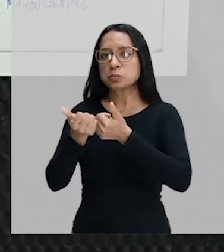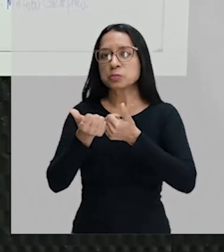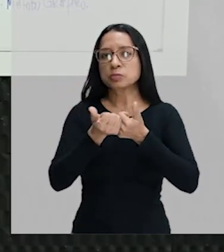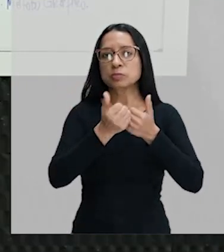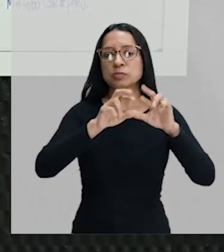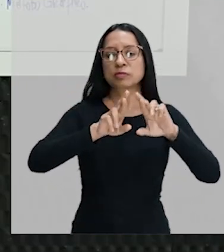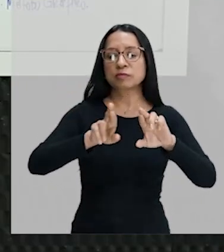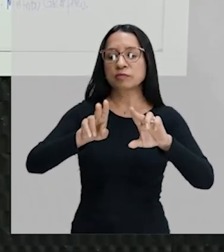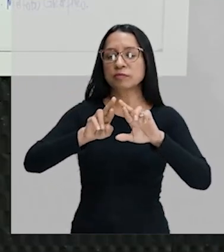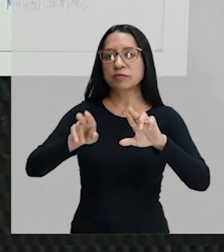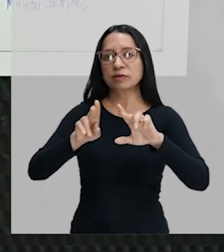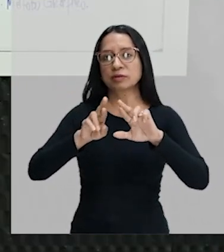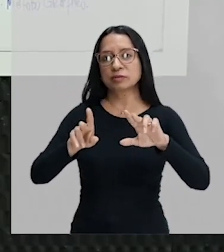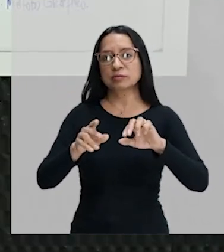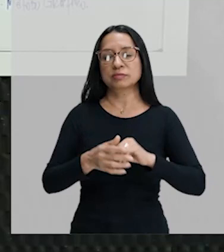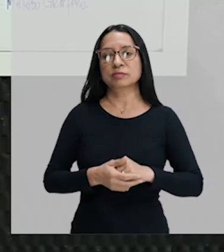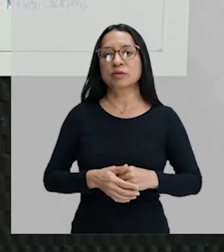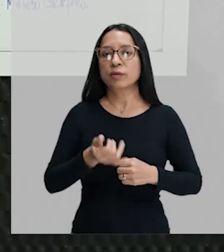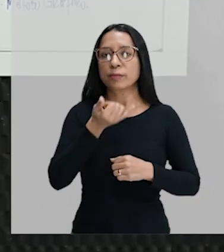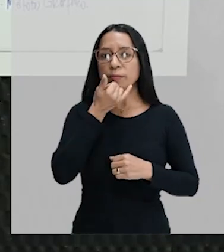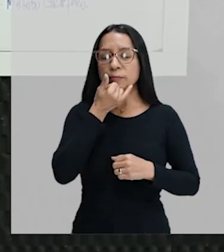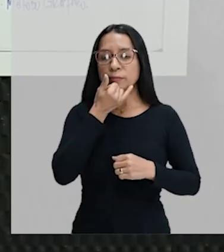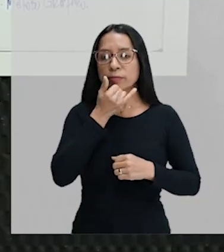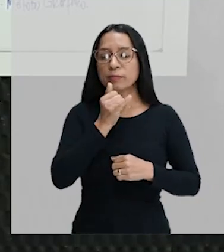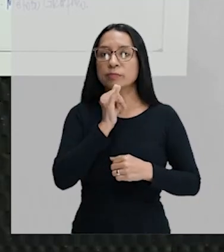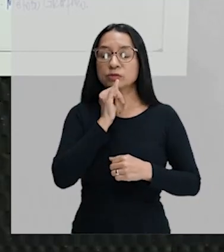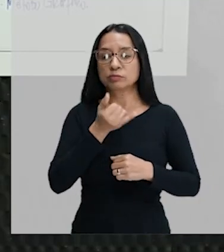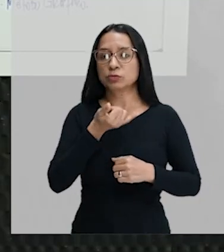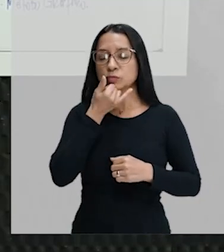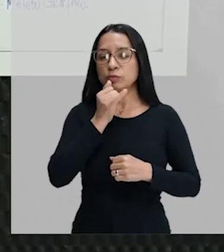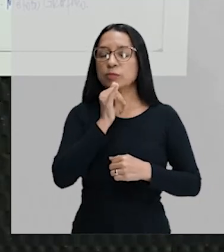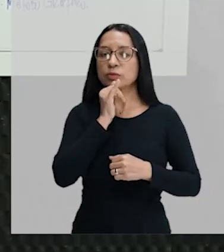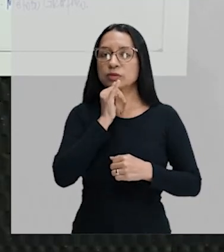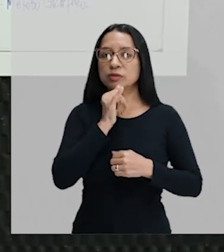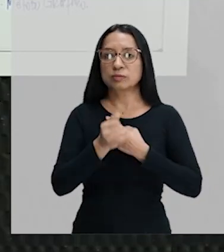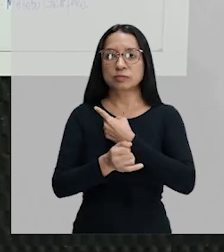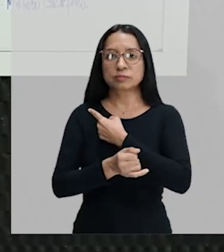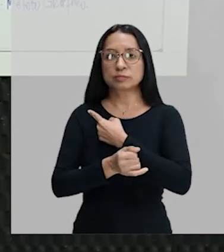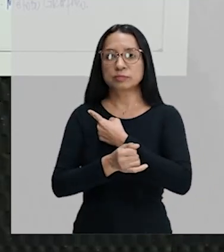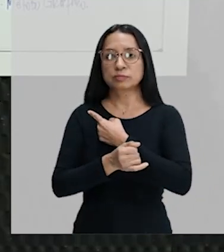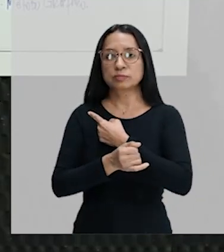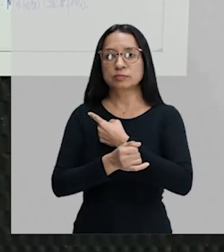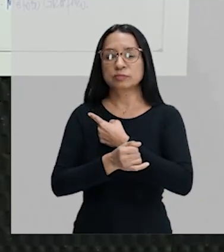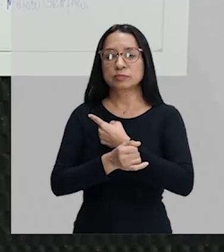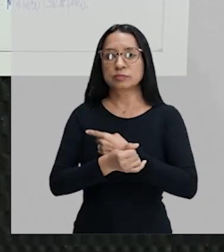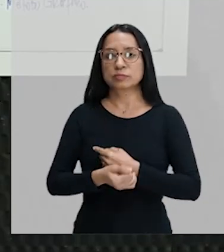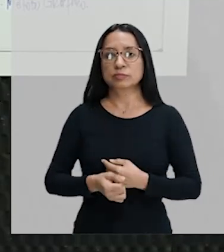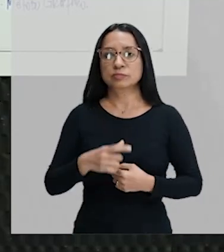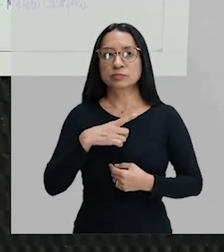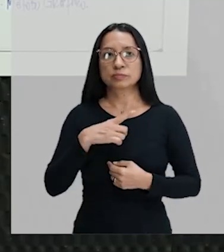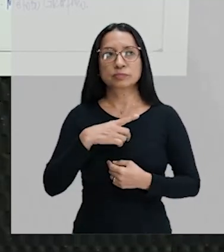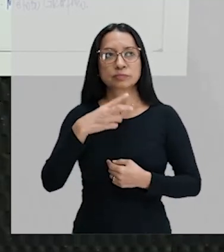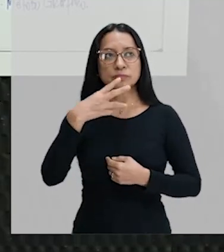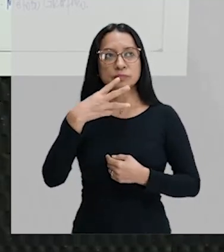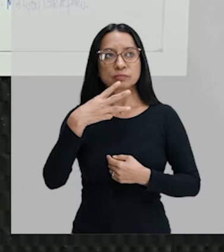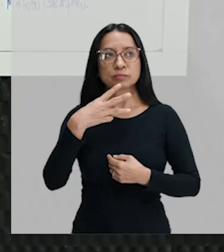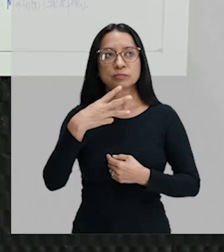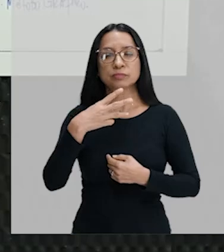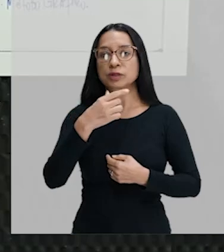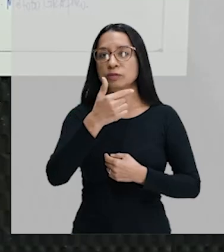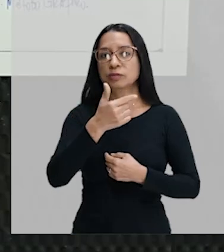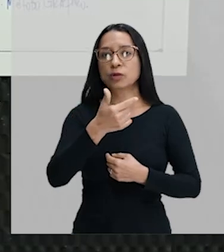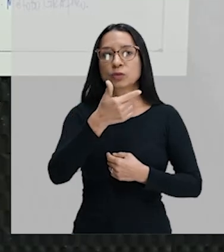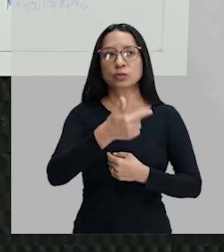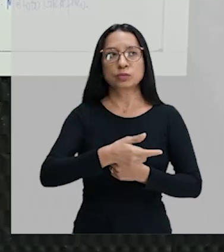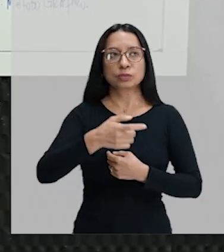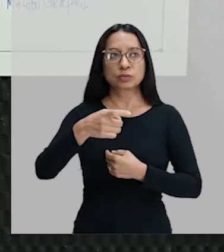tá? Então, por exemplo, tá aqui. Eu tenho aqui 3x, aliás, 2x mais